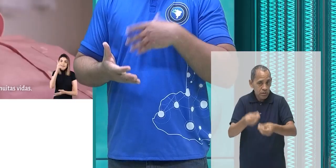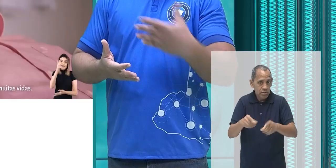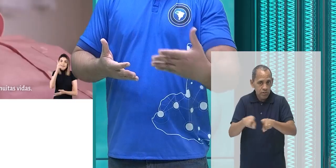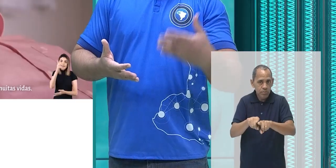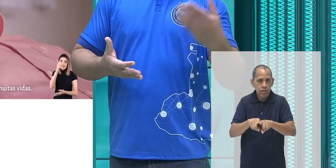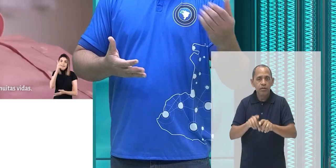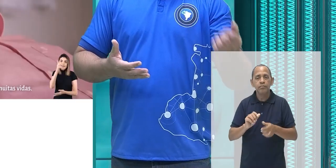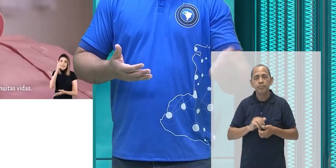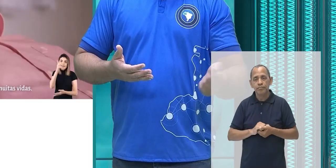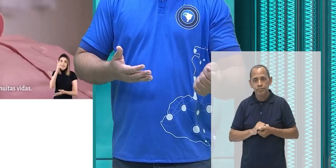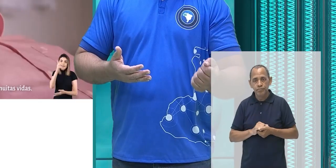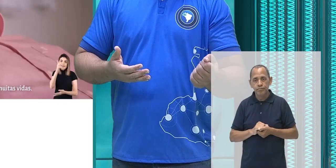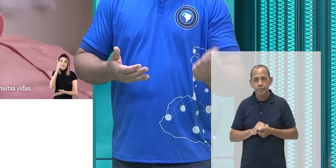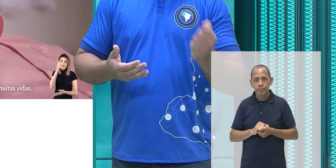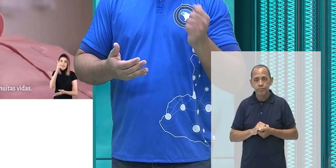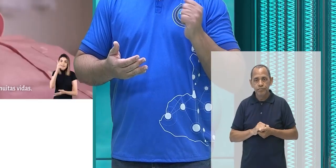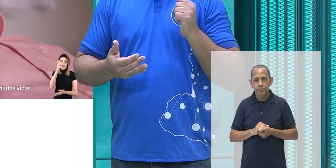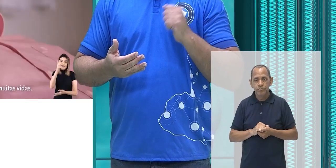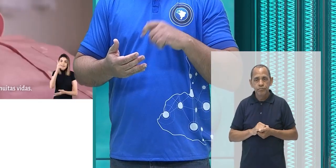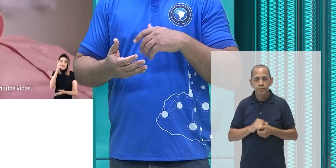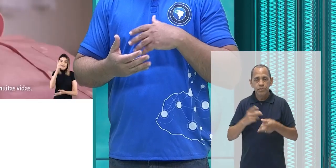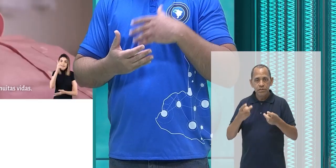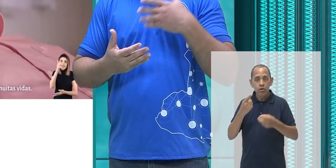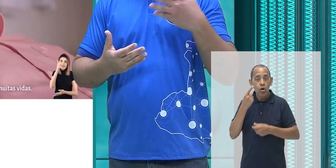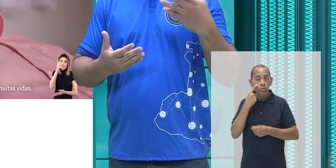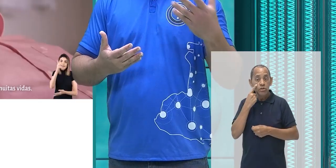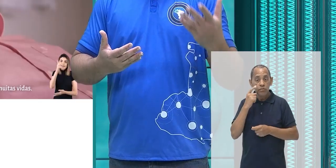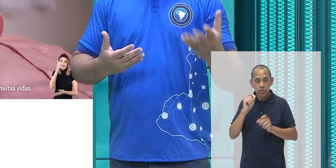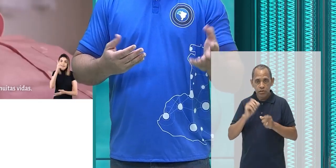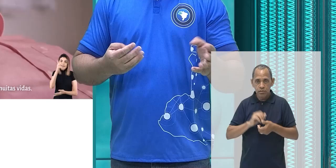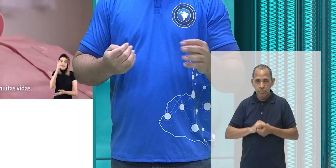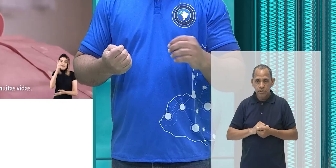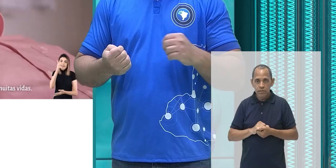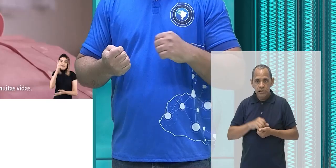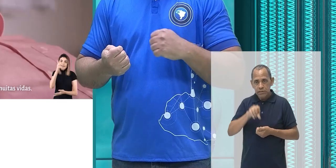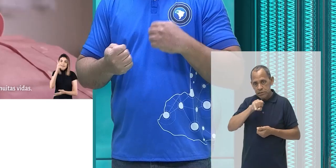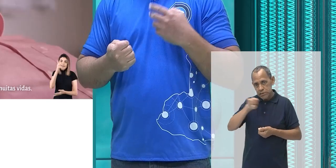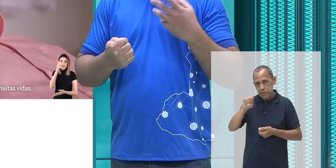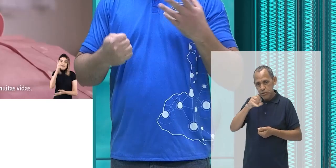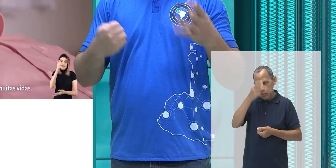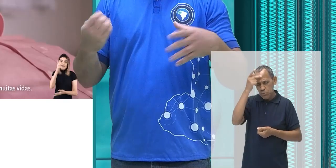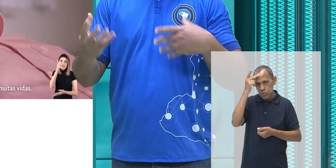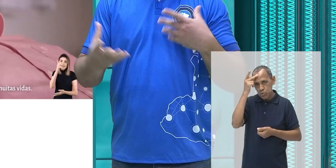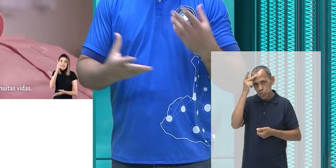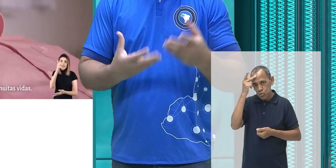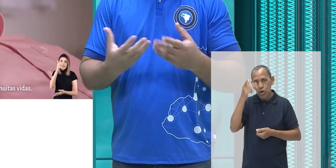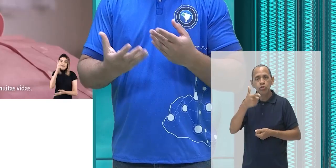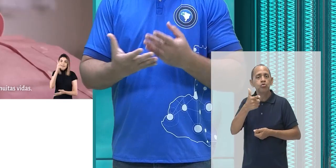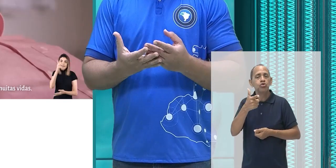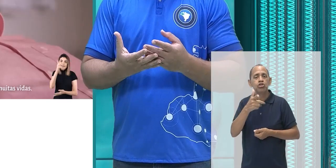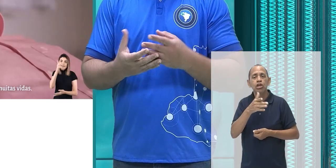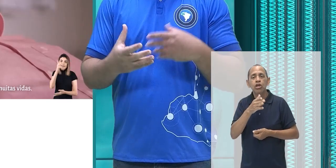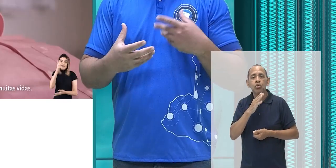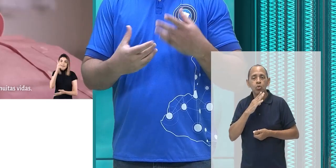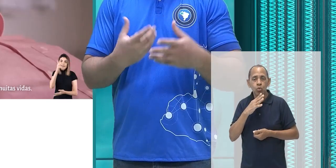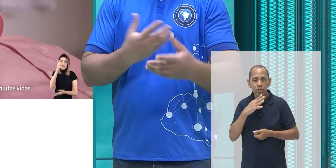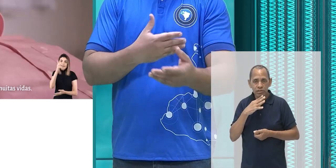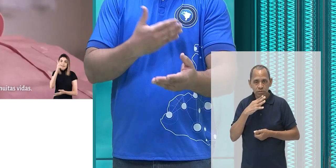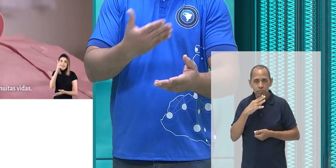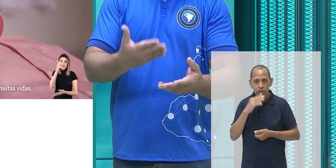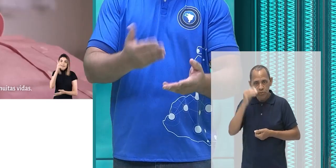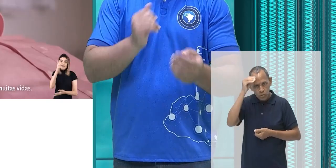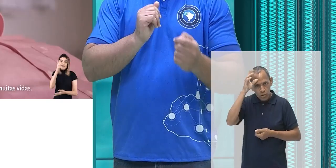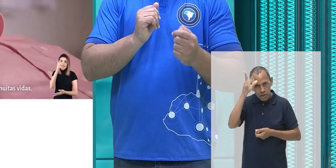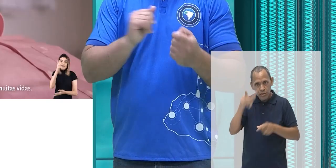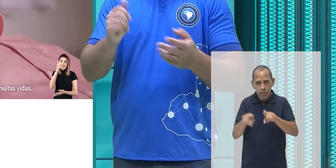vida de até 4 pessoas. Então, observe que você, uma pessoa leiga ou alguém que não conhece muito sobre o assunto, imaginar, vou